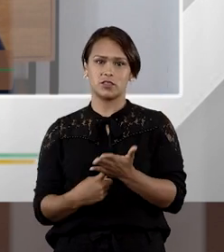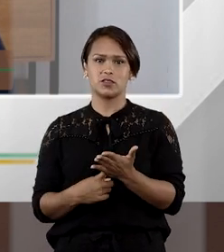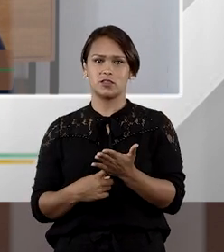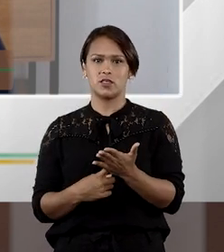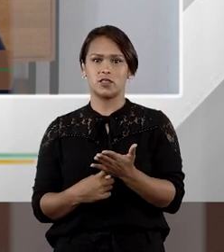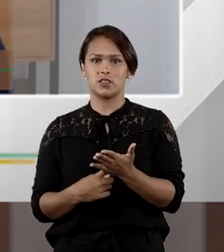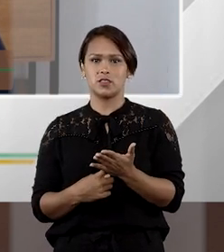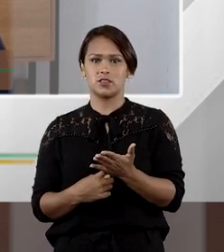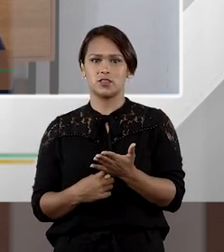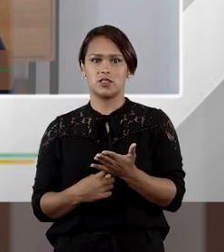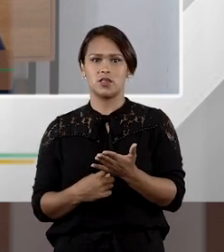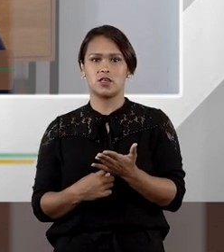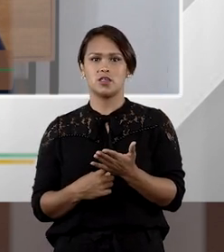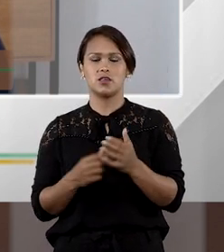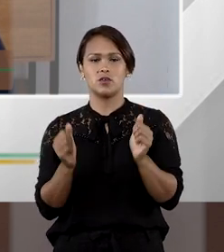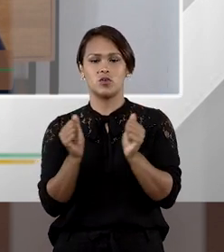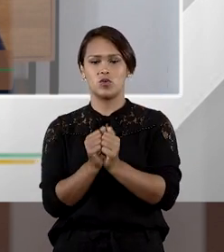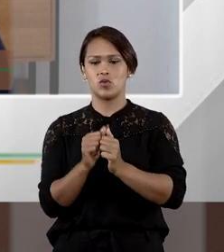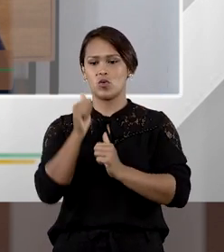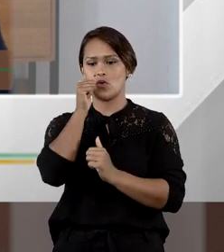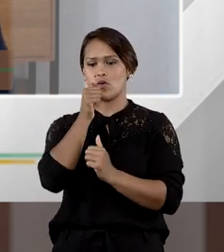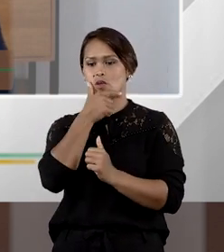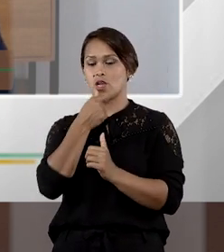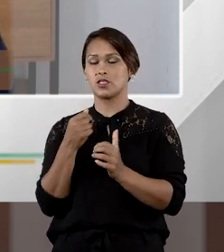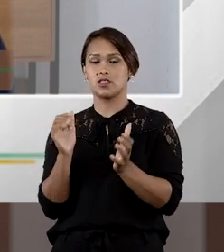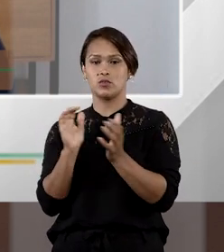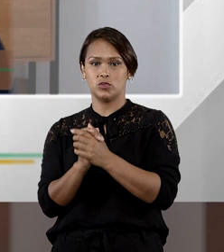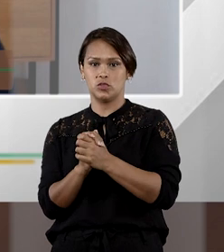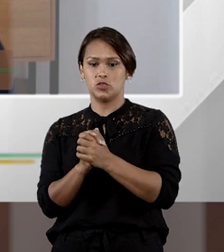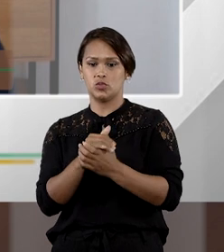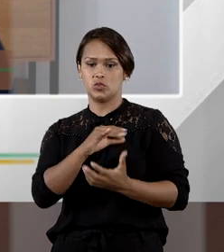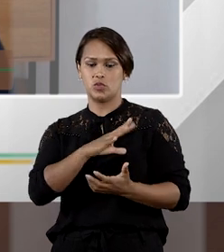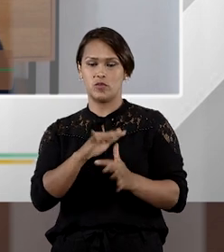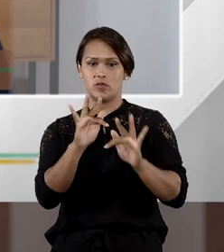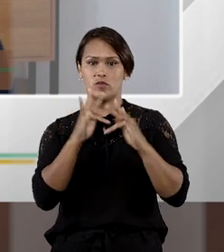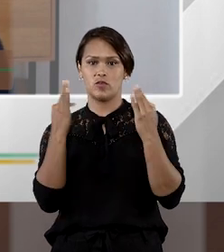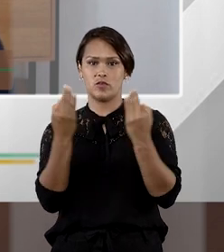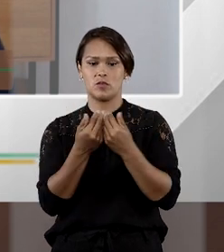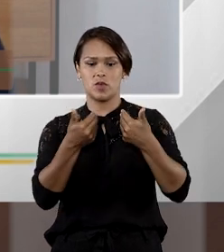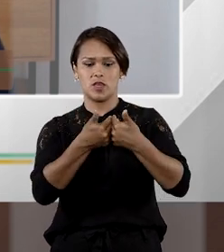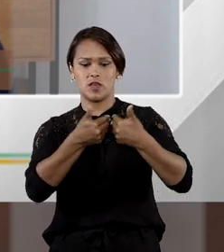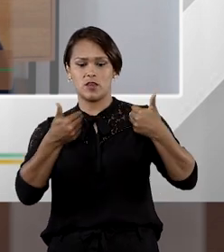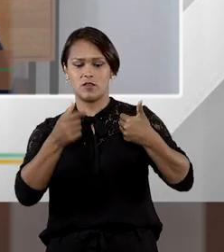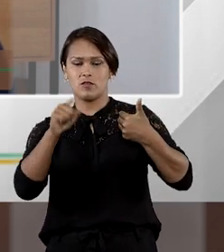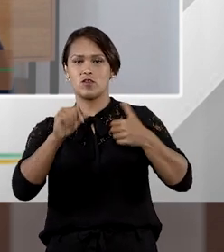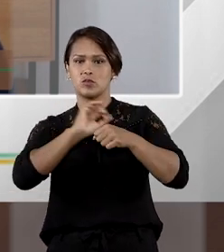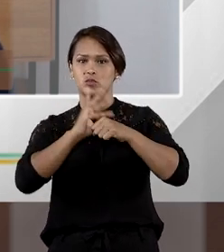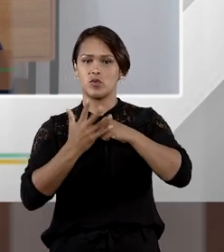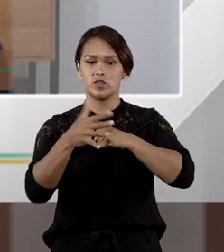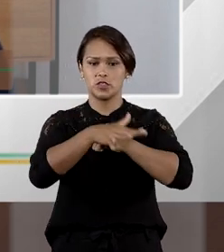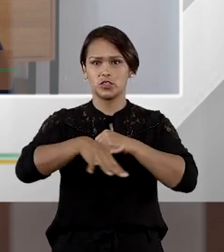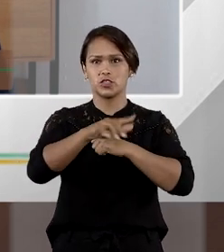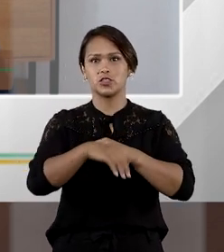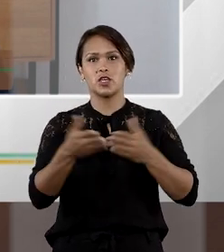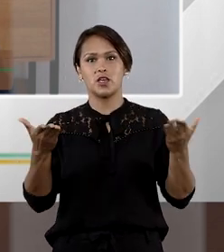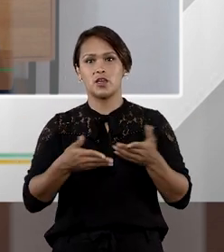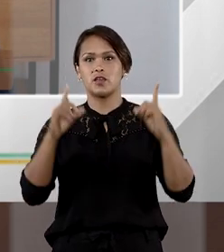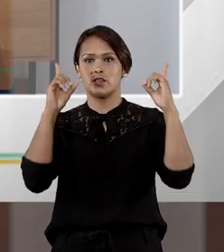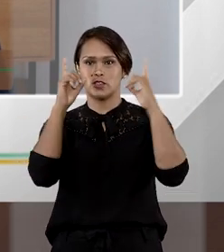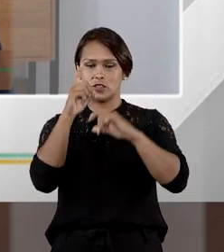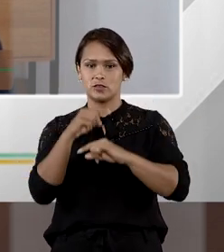decisões com casal junto, e mais do que isso, fora dos tempos pandêmicos já era difícil,